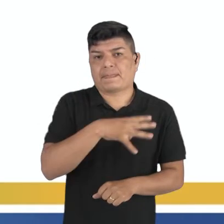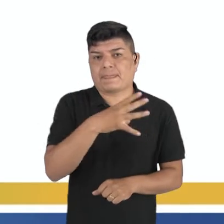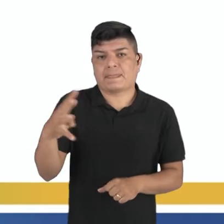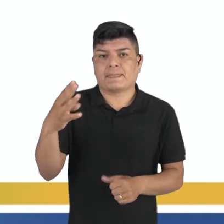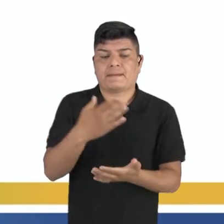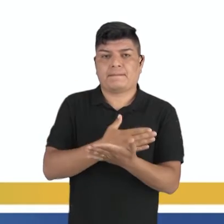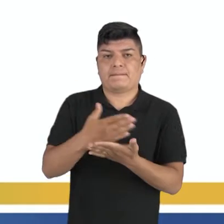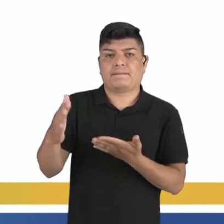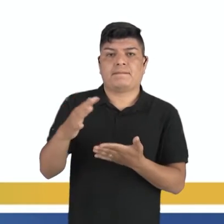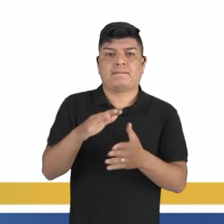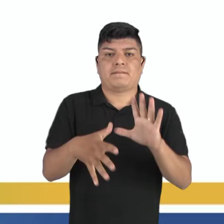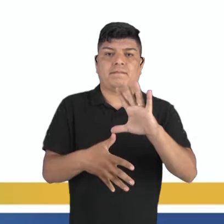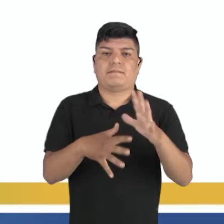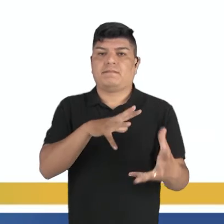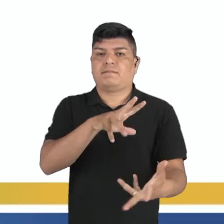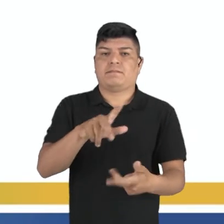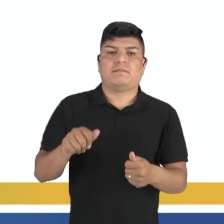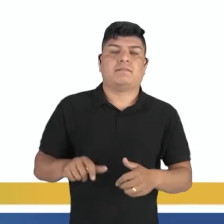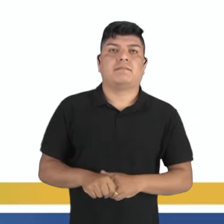lá no início da pandemia.